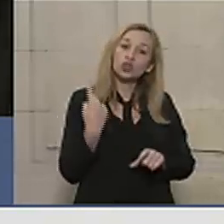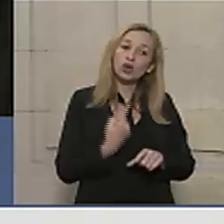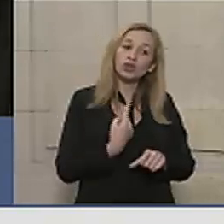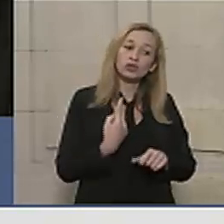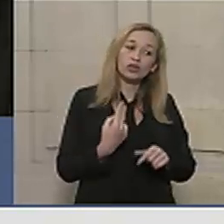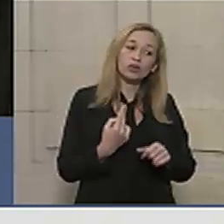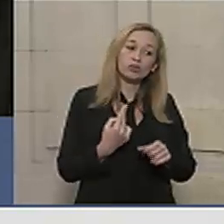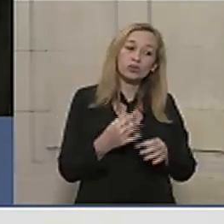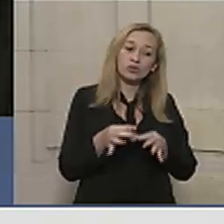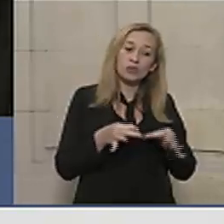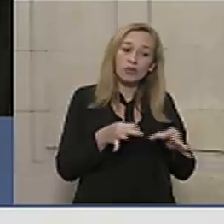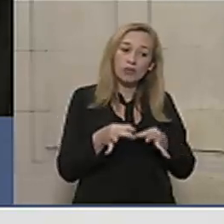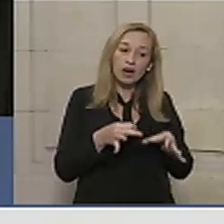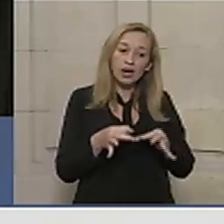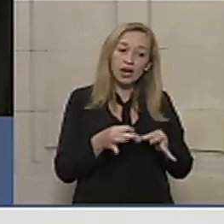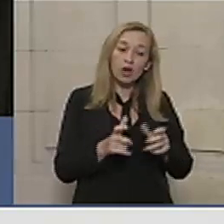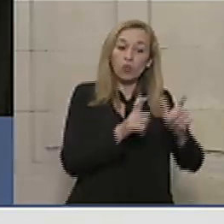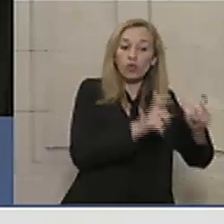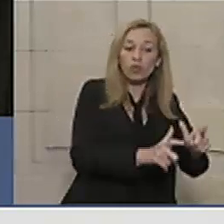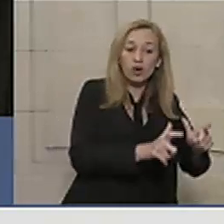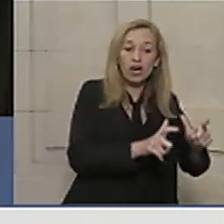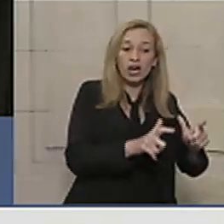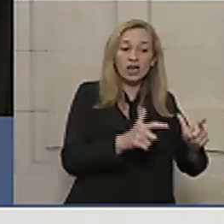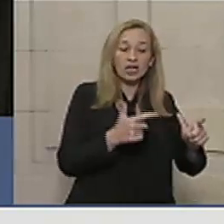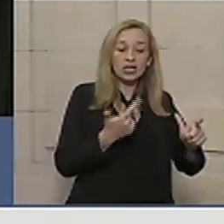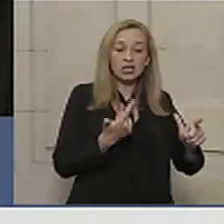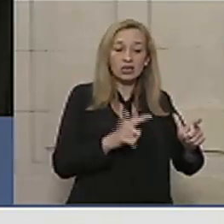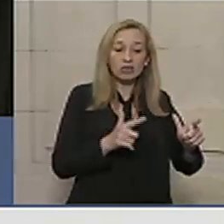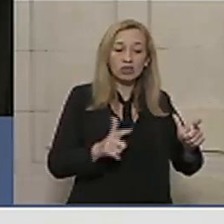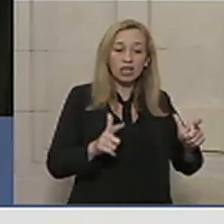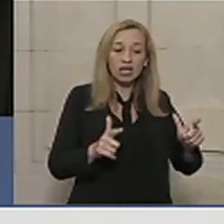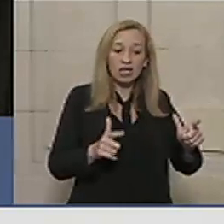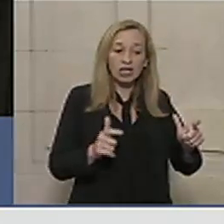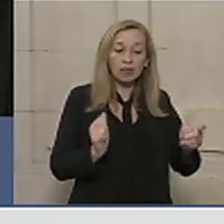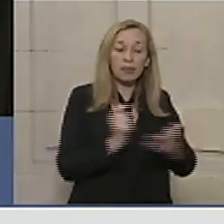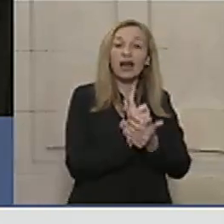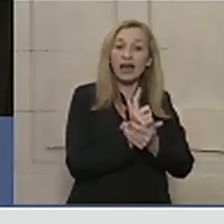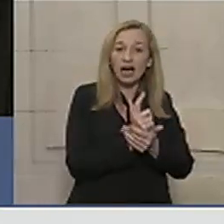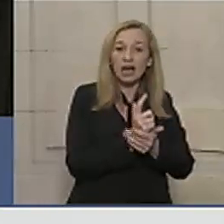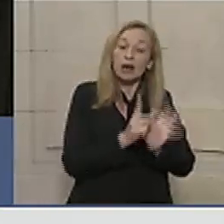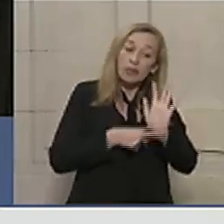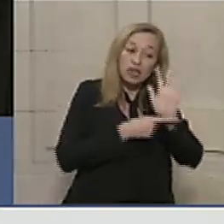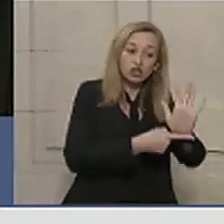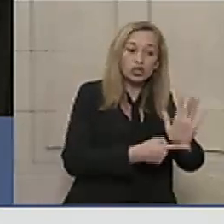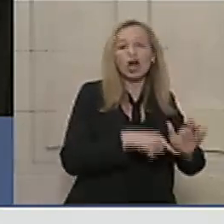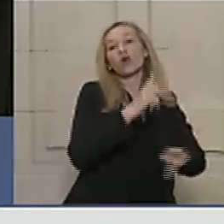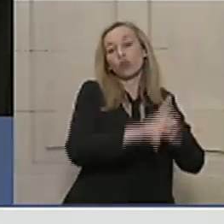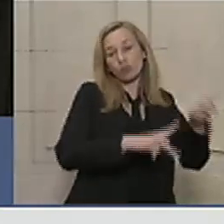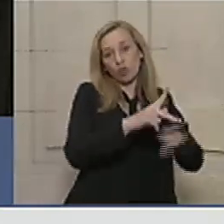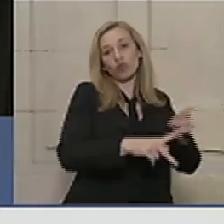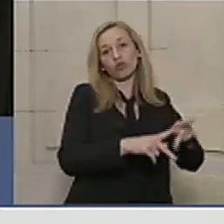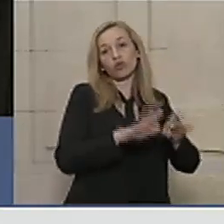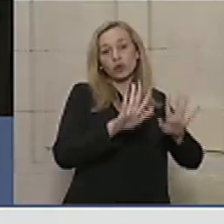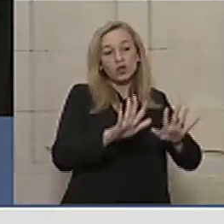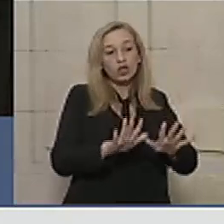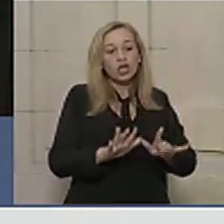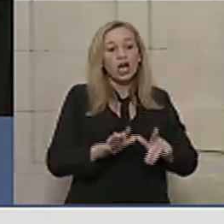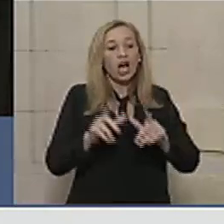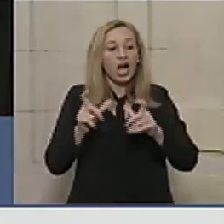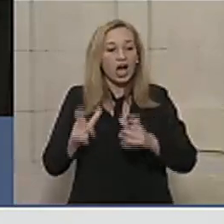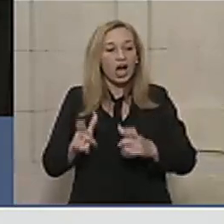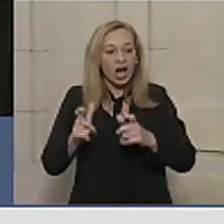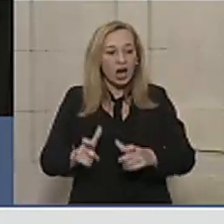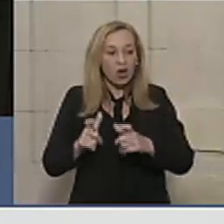outro lugar sem custos, assim, para atender a população, para atender com qualidade. E aonde não tiver custos,